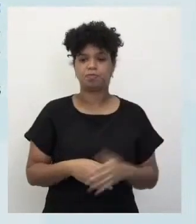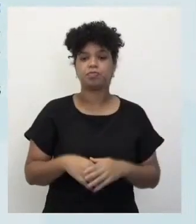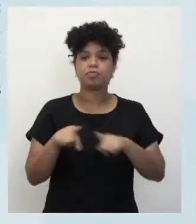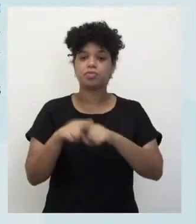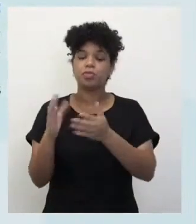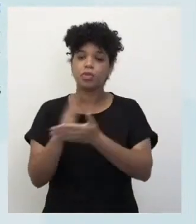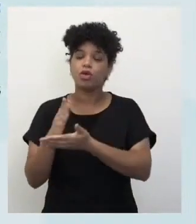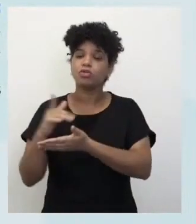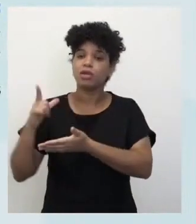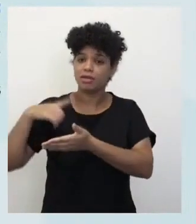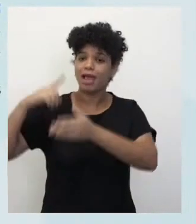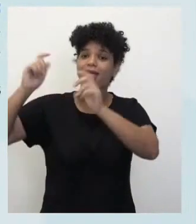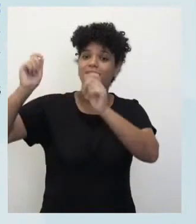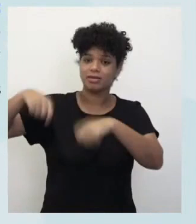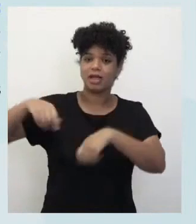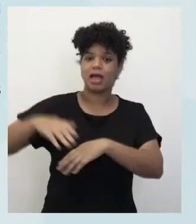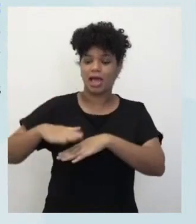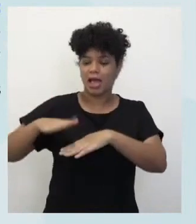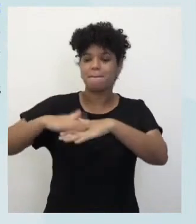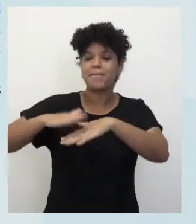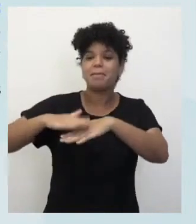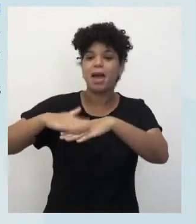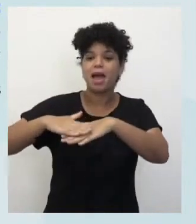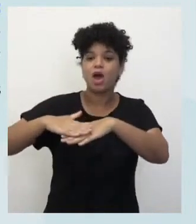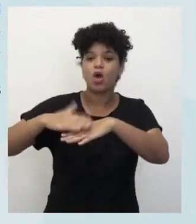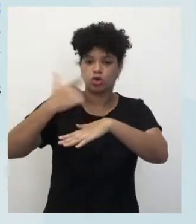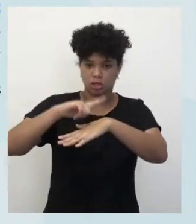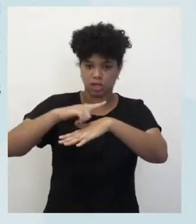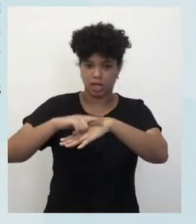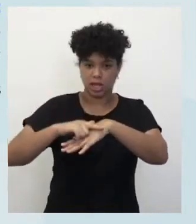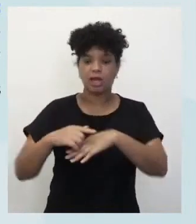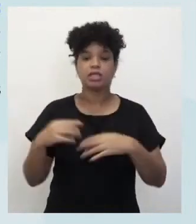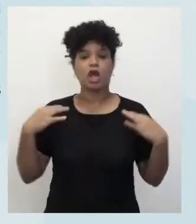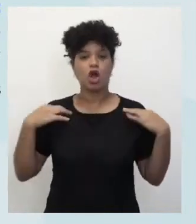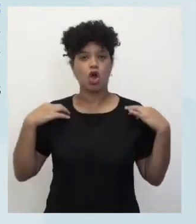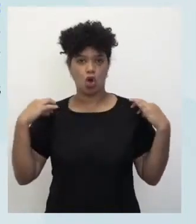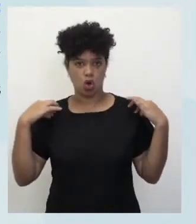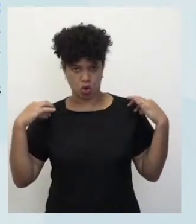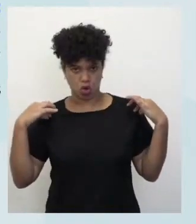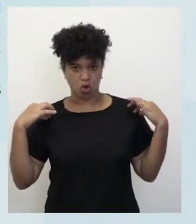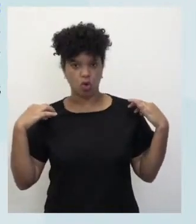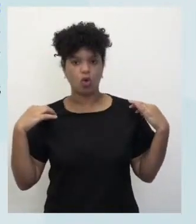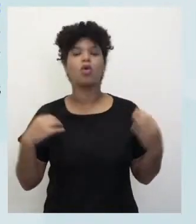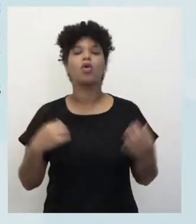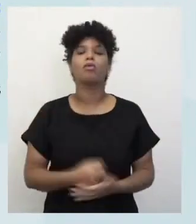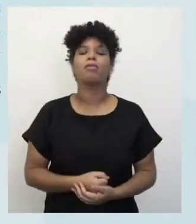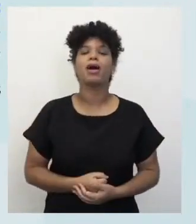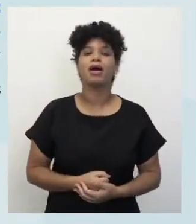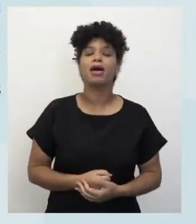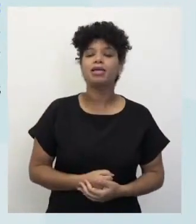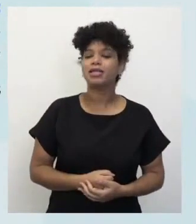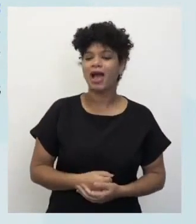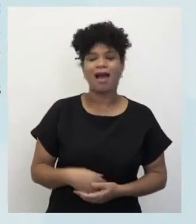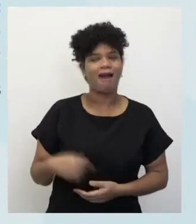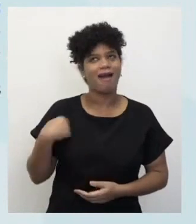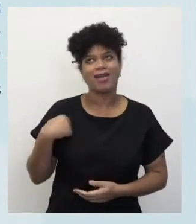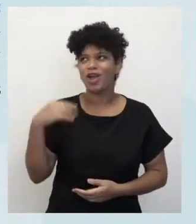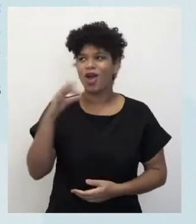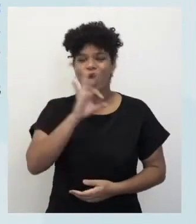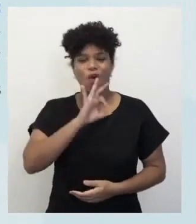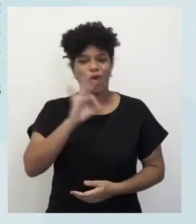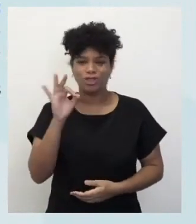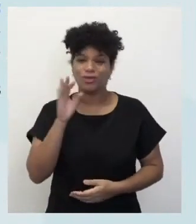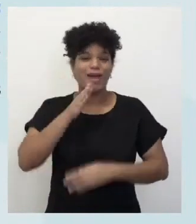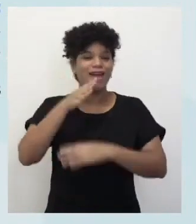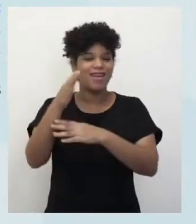todos os bens que a gente pode tocar, né, com as mãos, né? Então a gente tem as vestimentas, né? Gente, a coisa mais legal é a gente ir